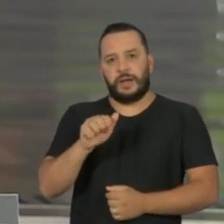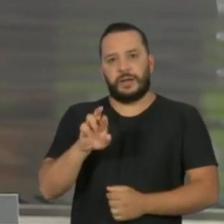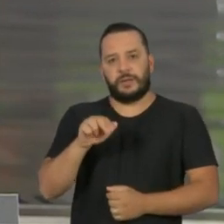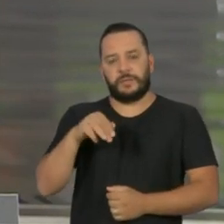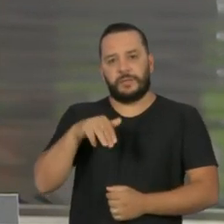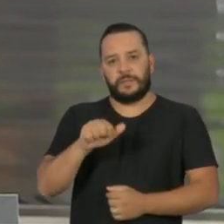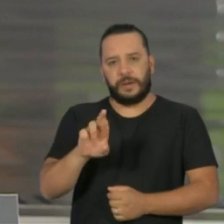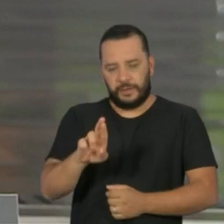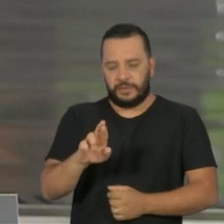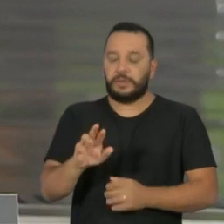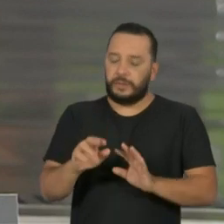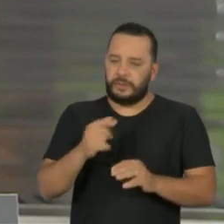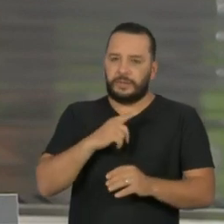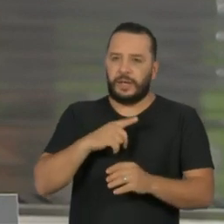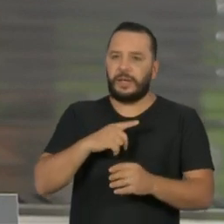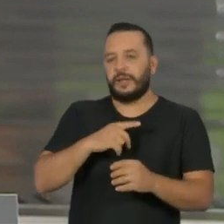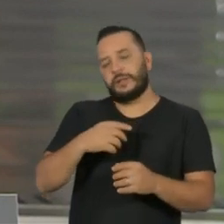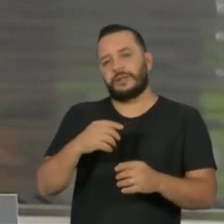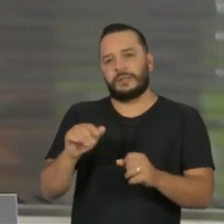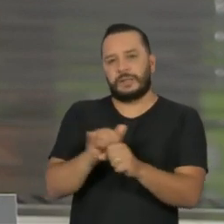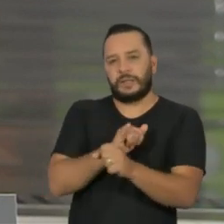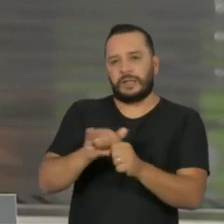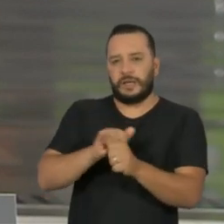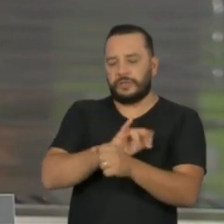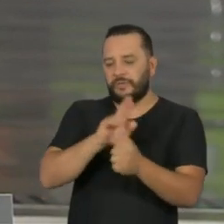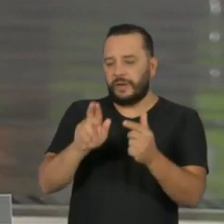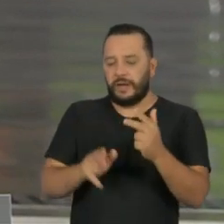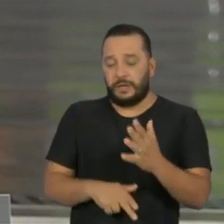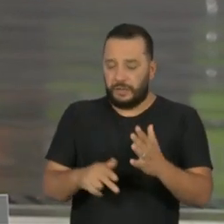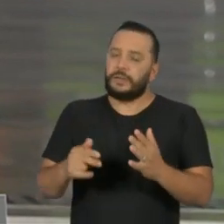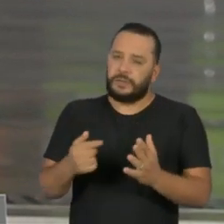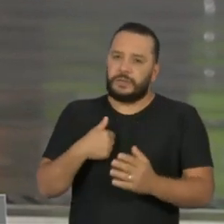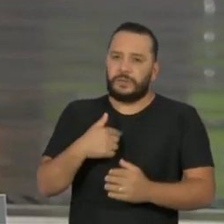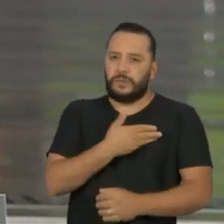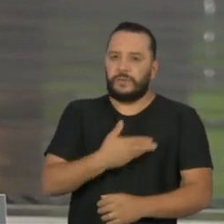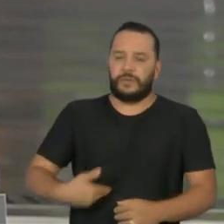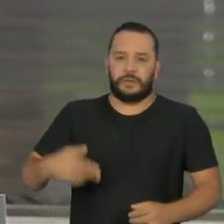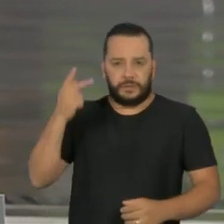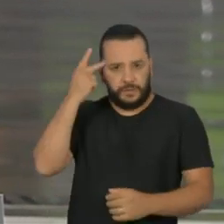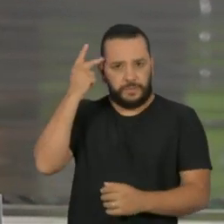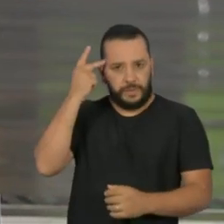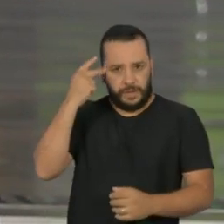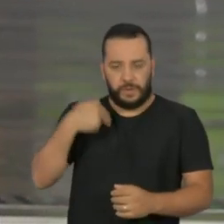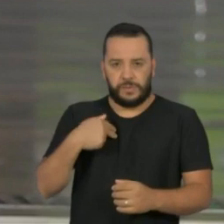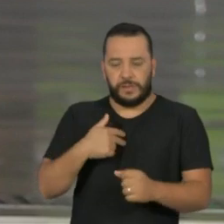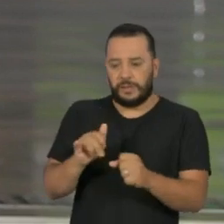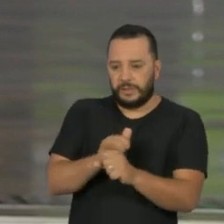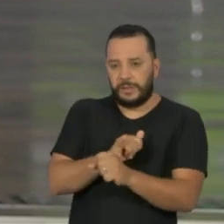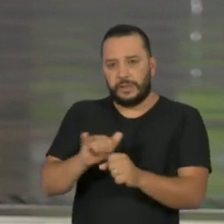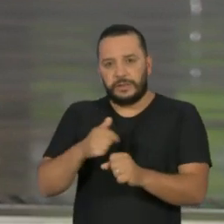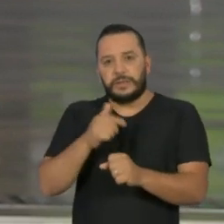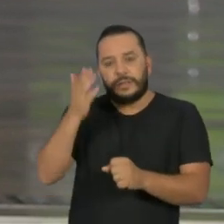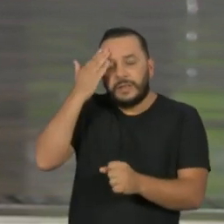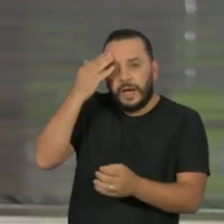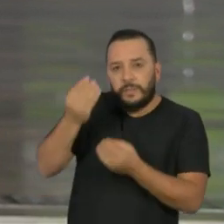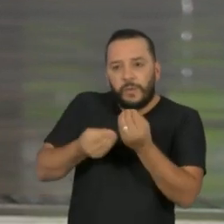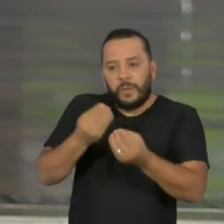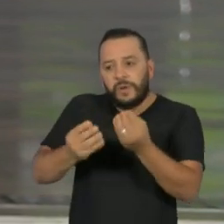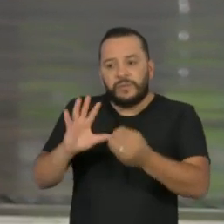vários cenários e o governo do Estado de São Paulo trabalha com vários desses cenários de maneira previsível, mas ele